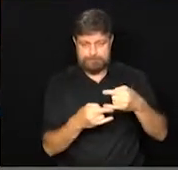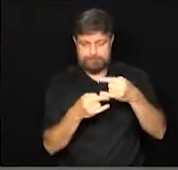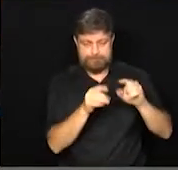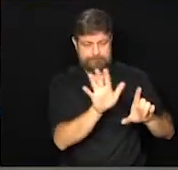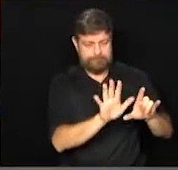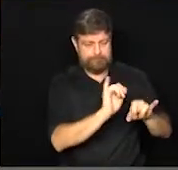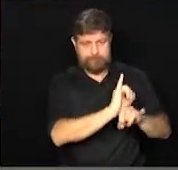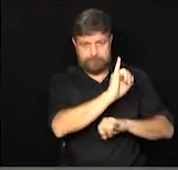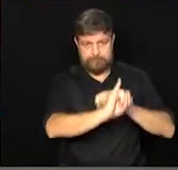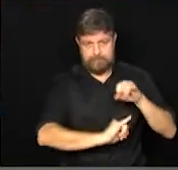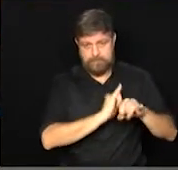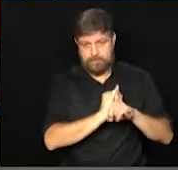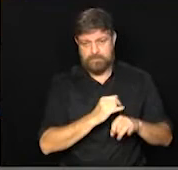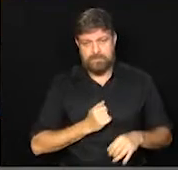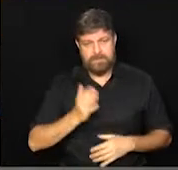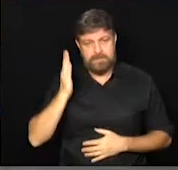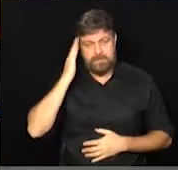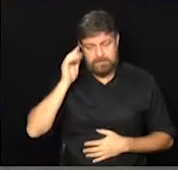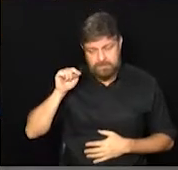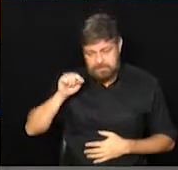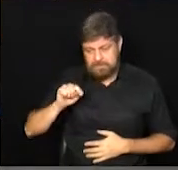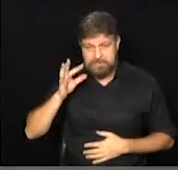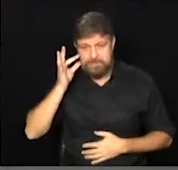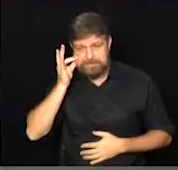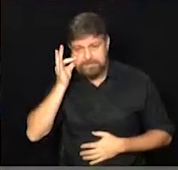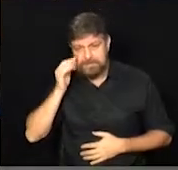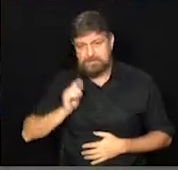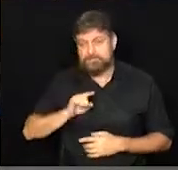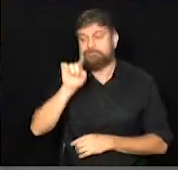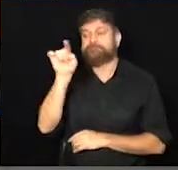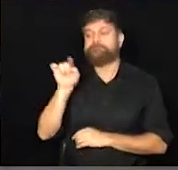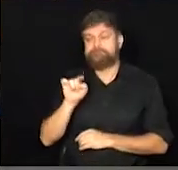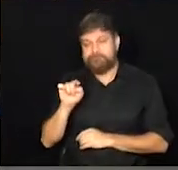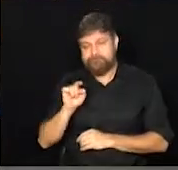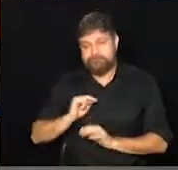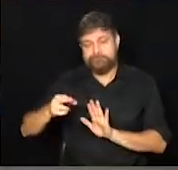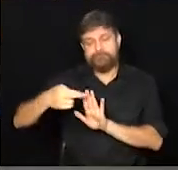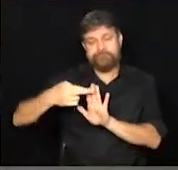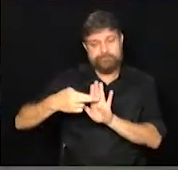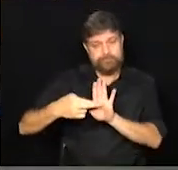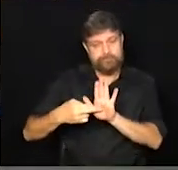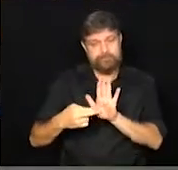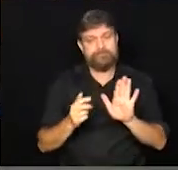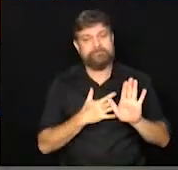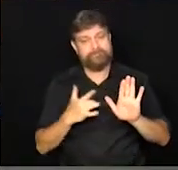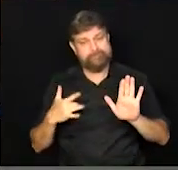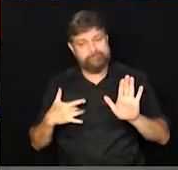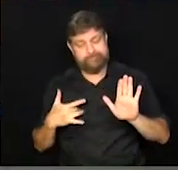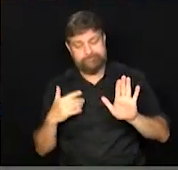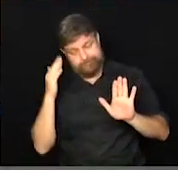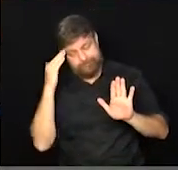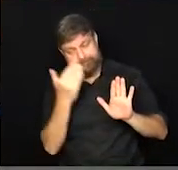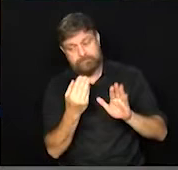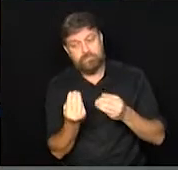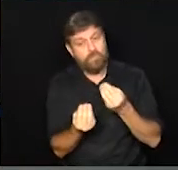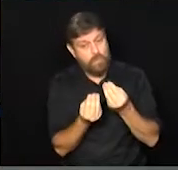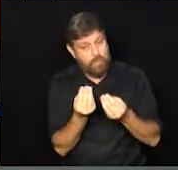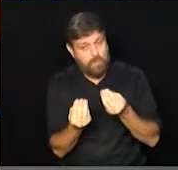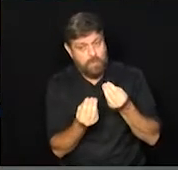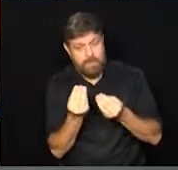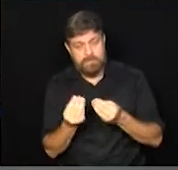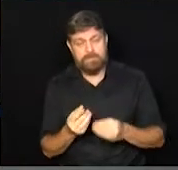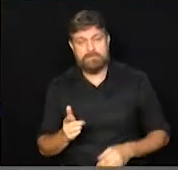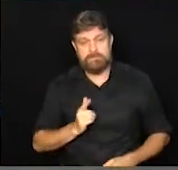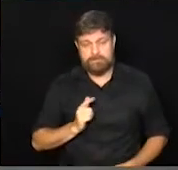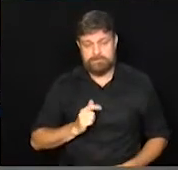embora o presencial também seja um questionamento sobre a real situação da situação epidemiológica